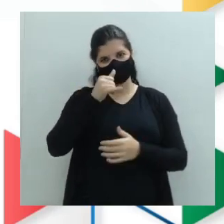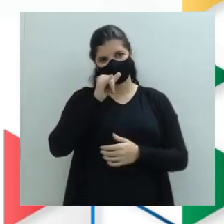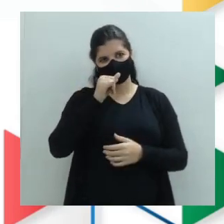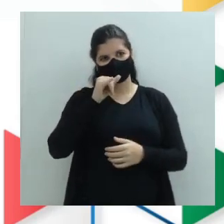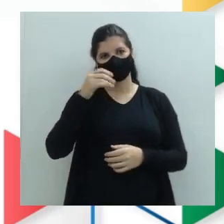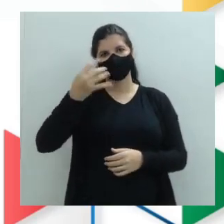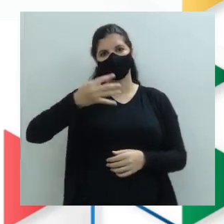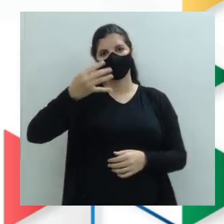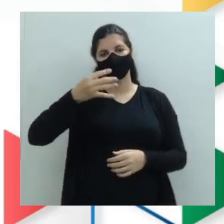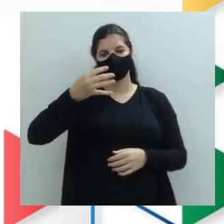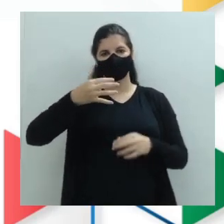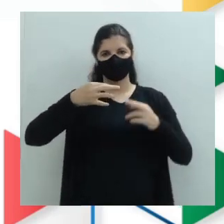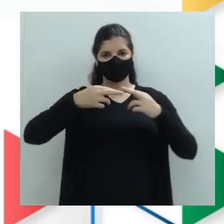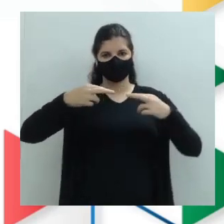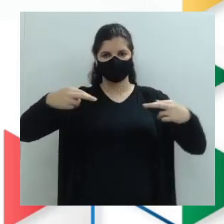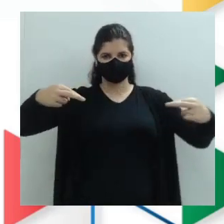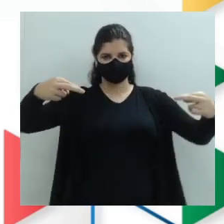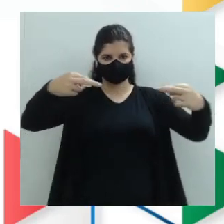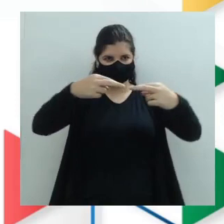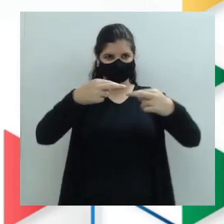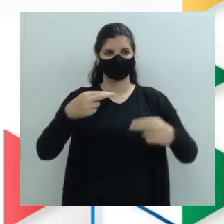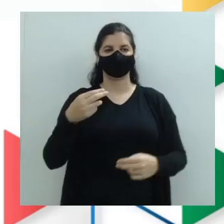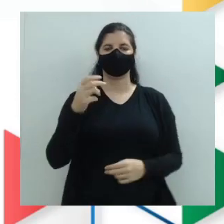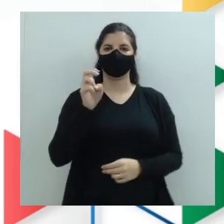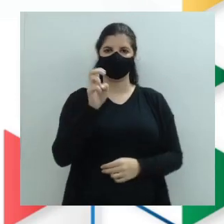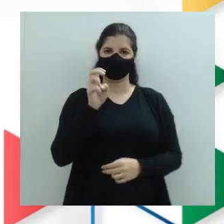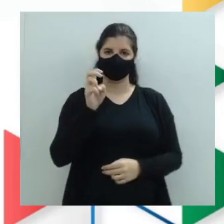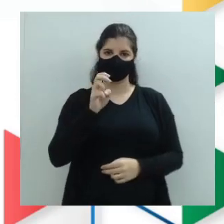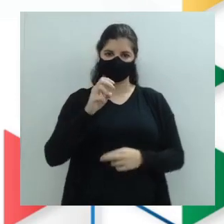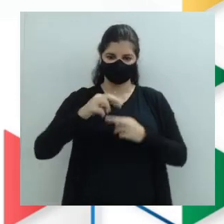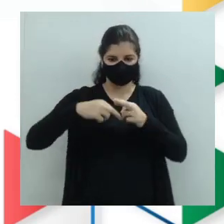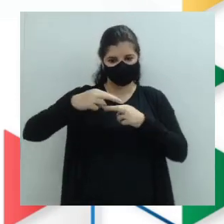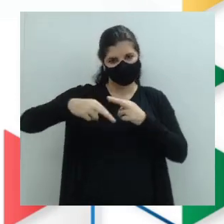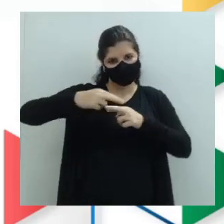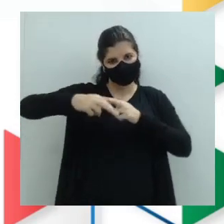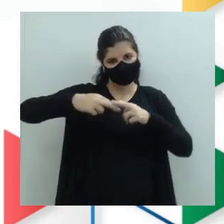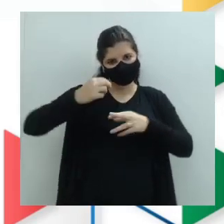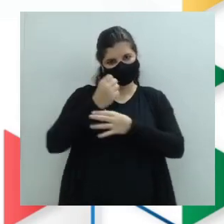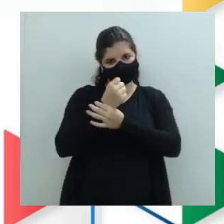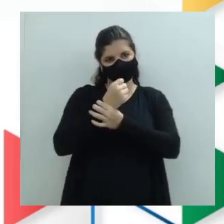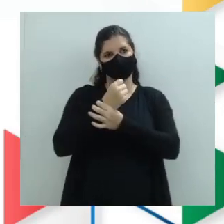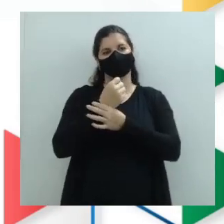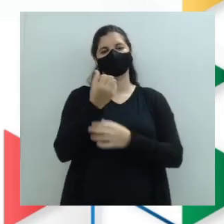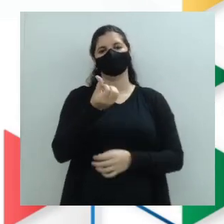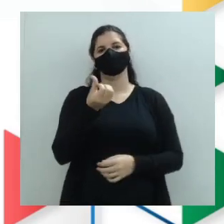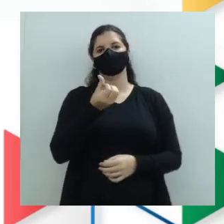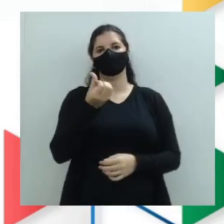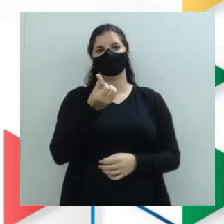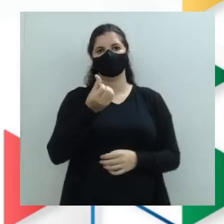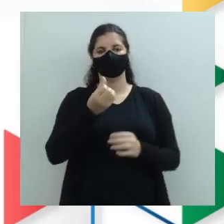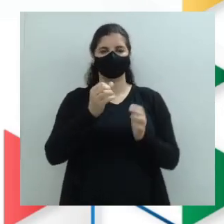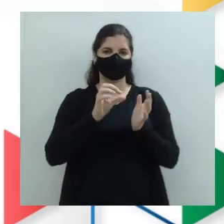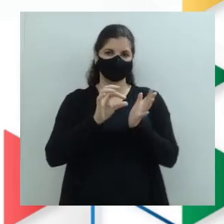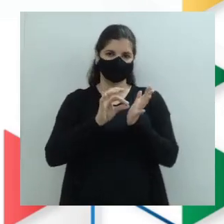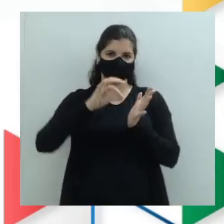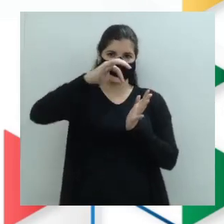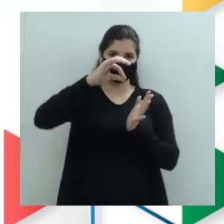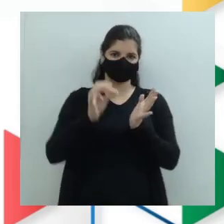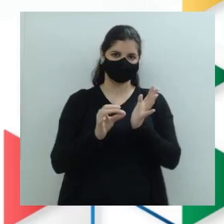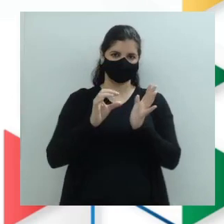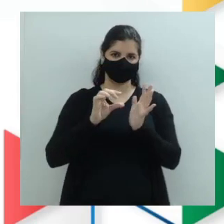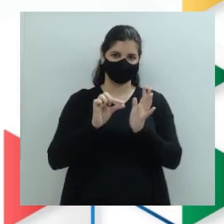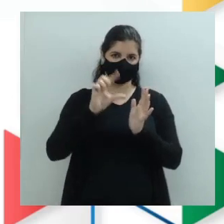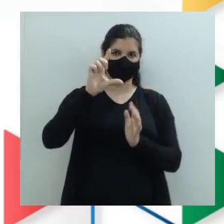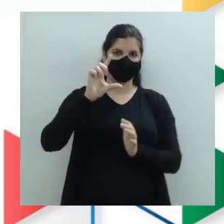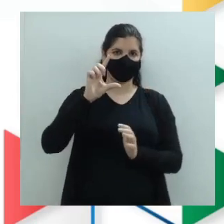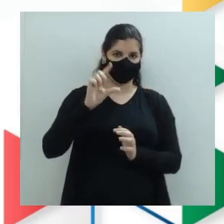o quarto, o condutor, o quinto, o isolante e o sexto, que é o último,